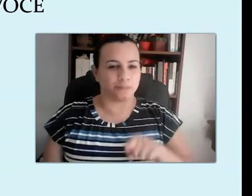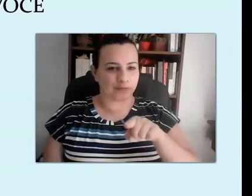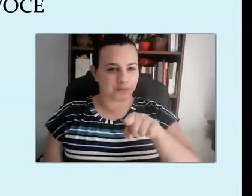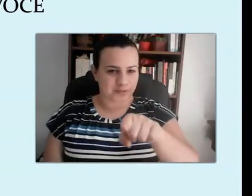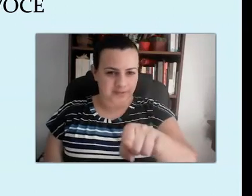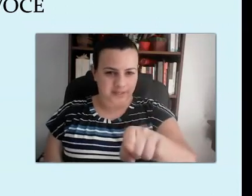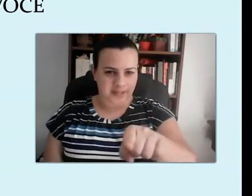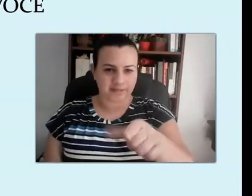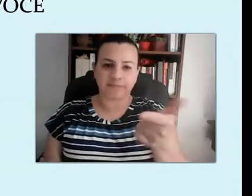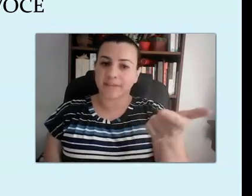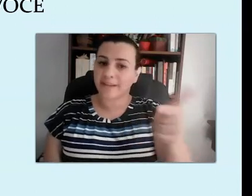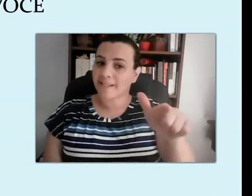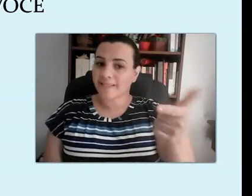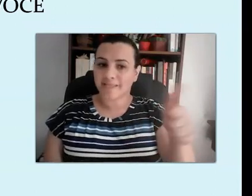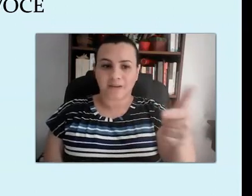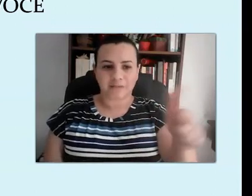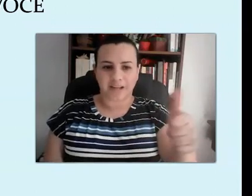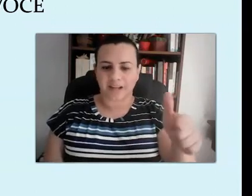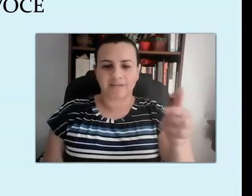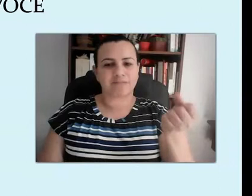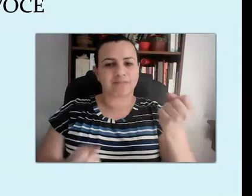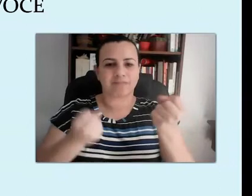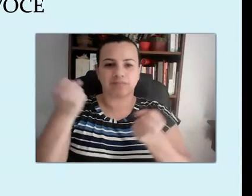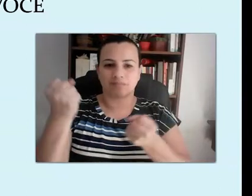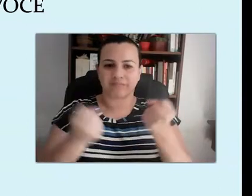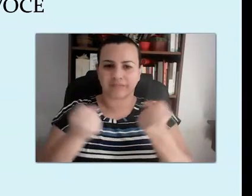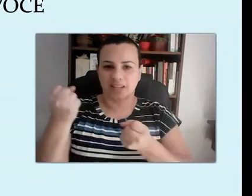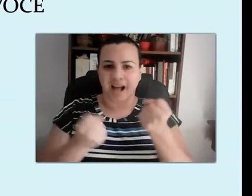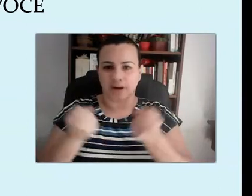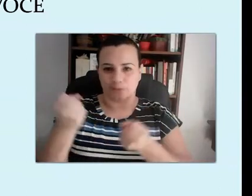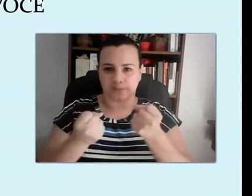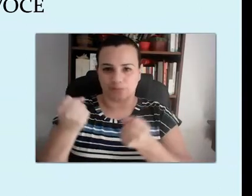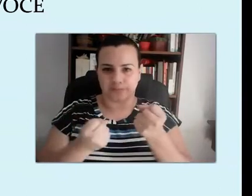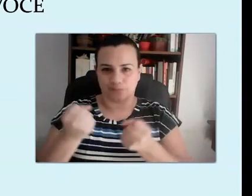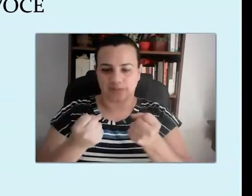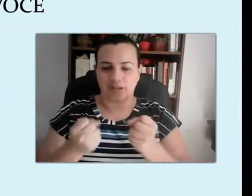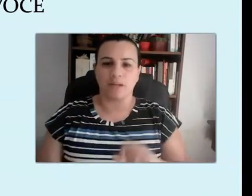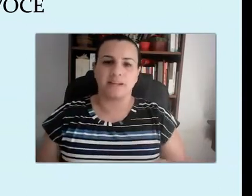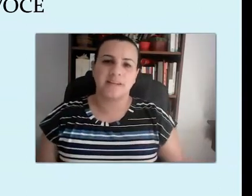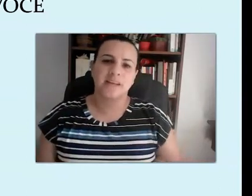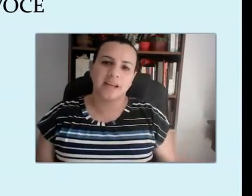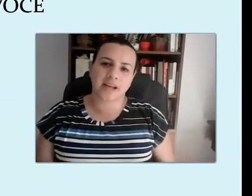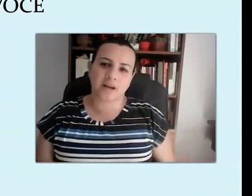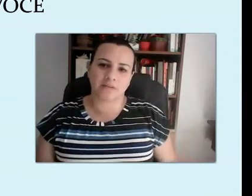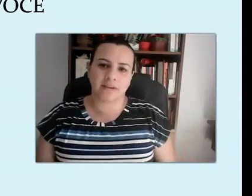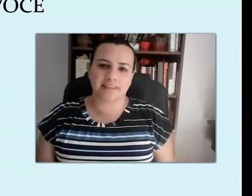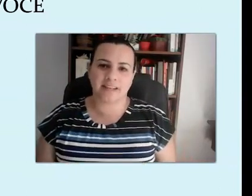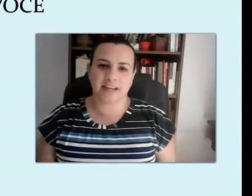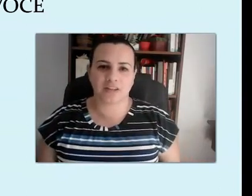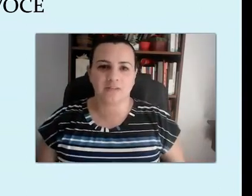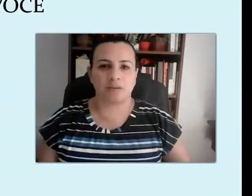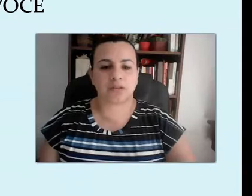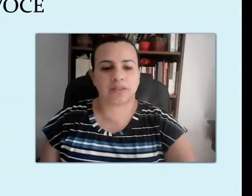Então, você não tem carro. Então, esse é a